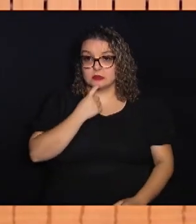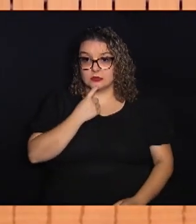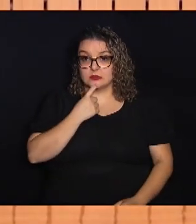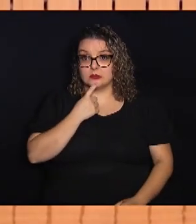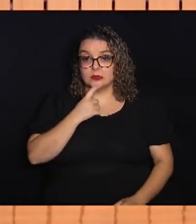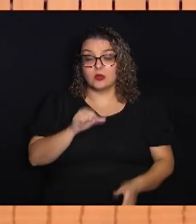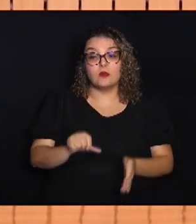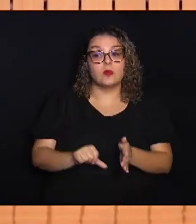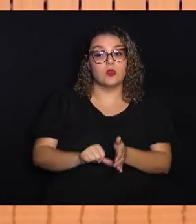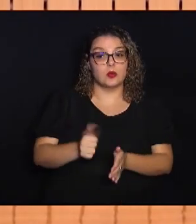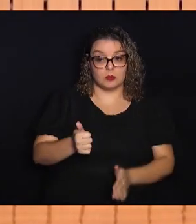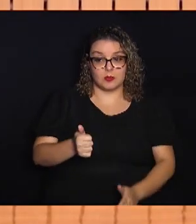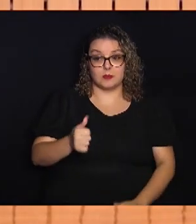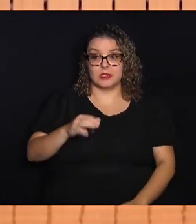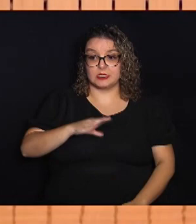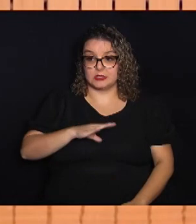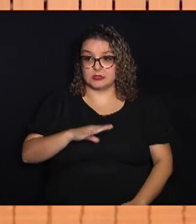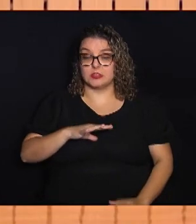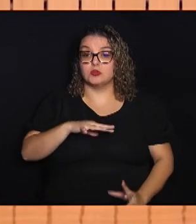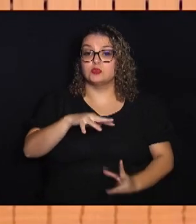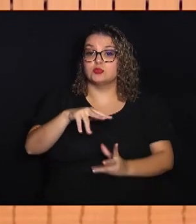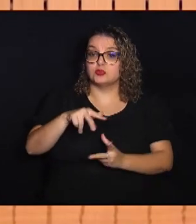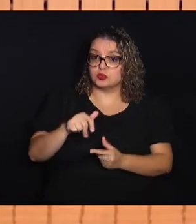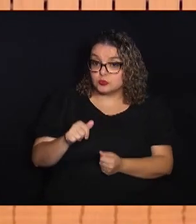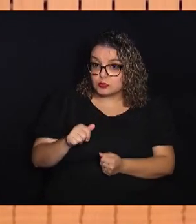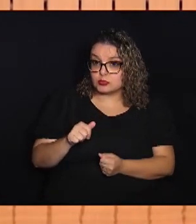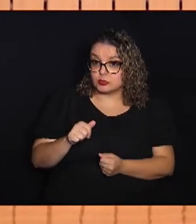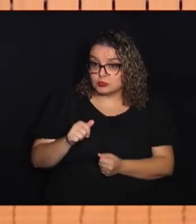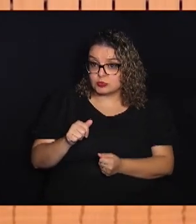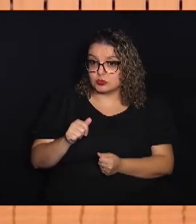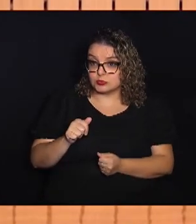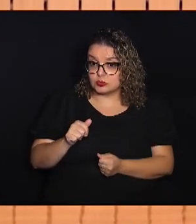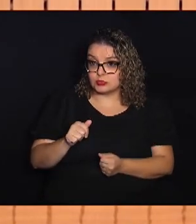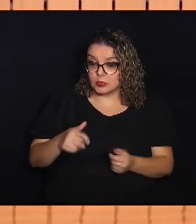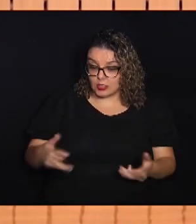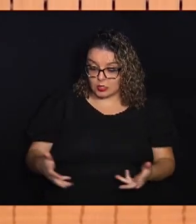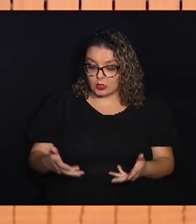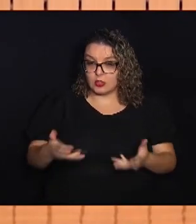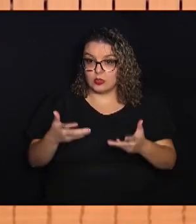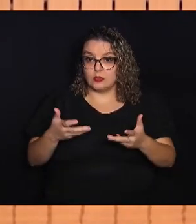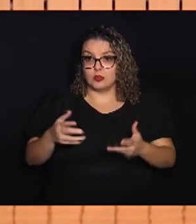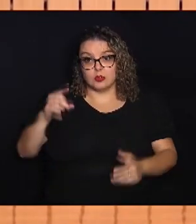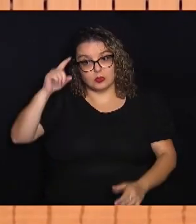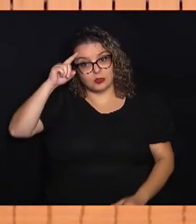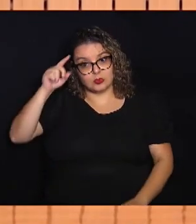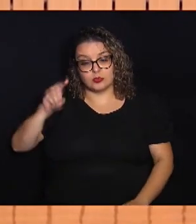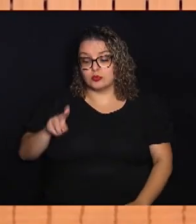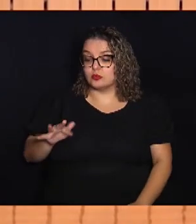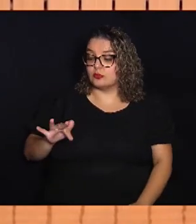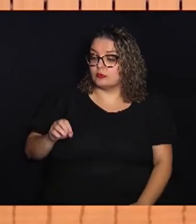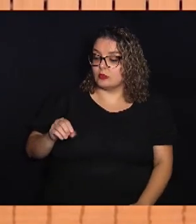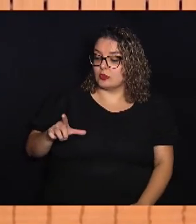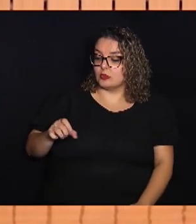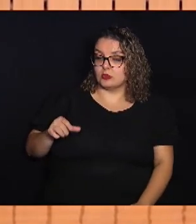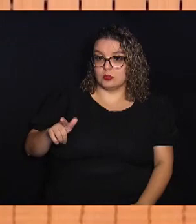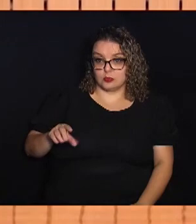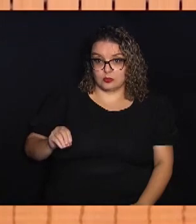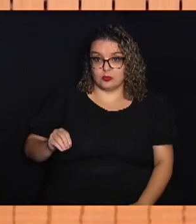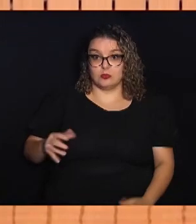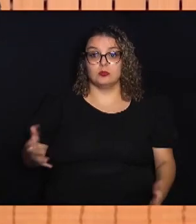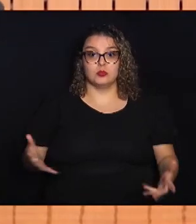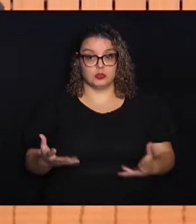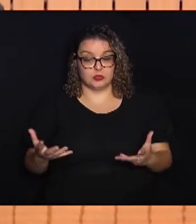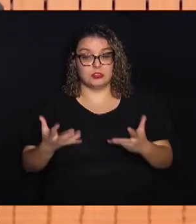a primeira cidade do mundo, gente, a promover o Dia do Ufólogo, por